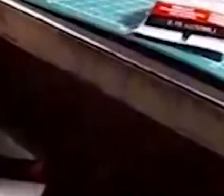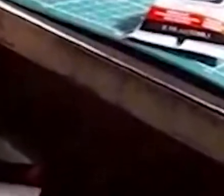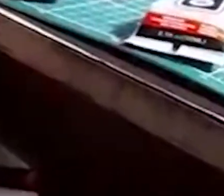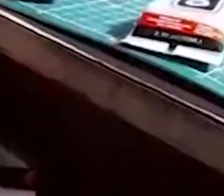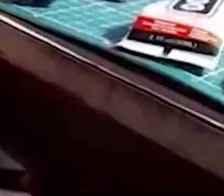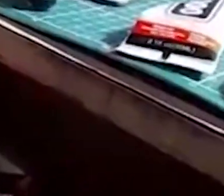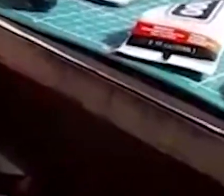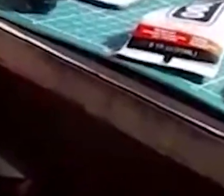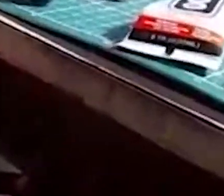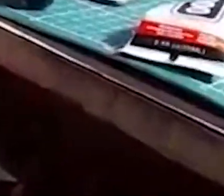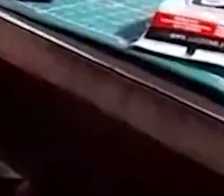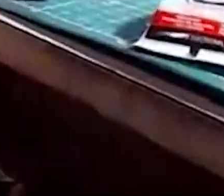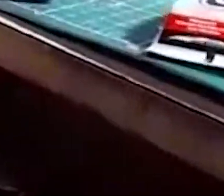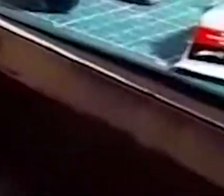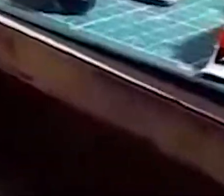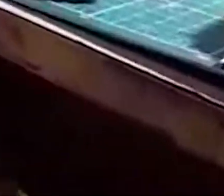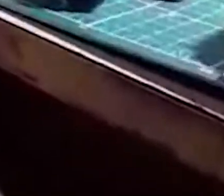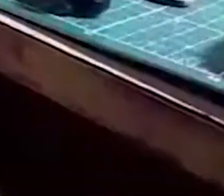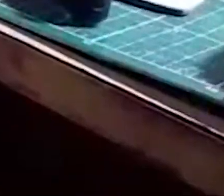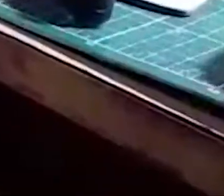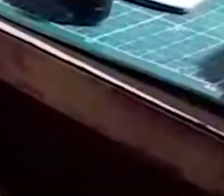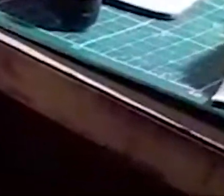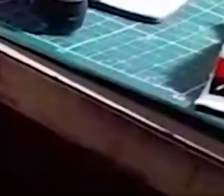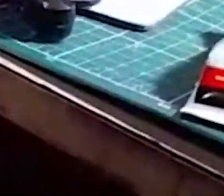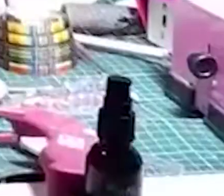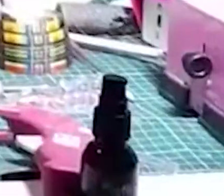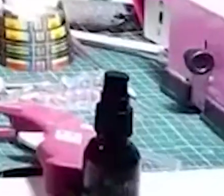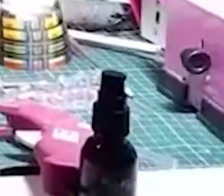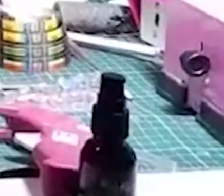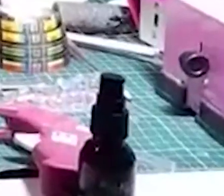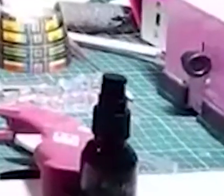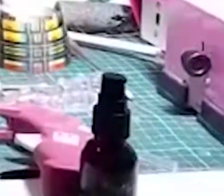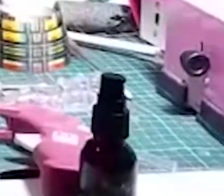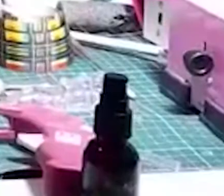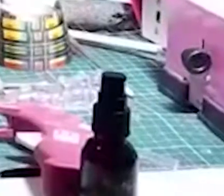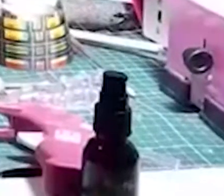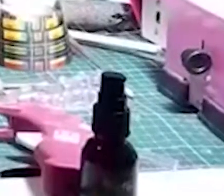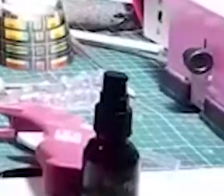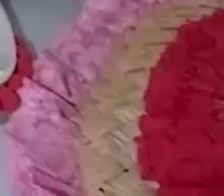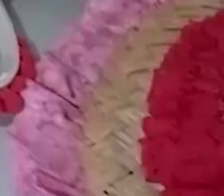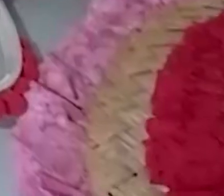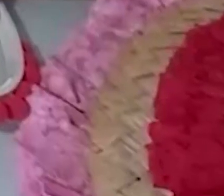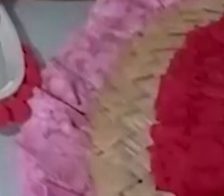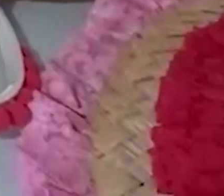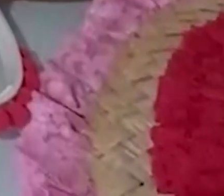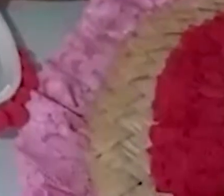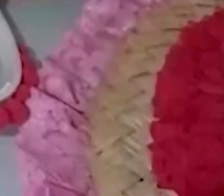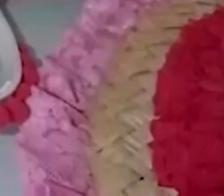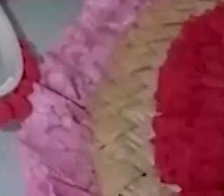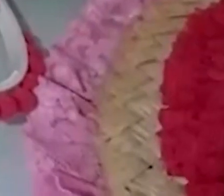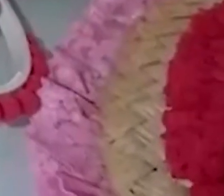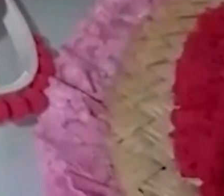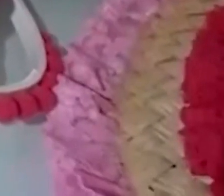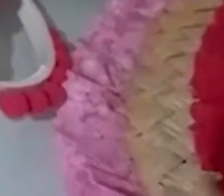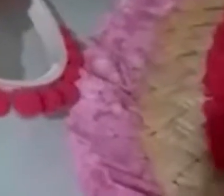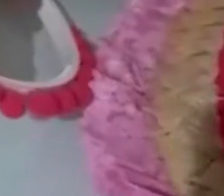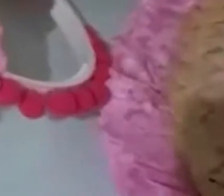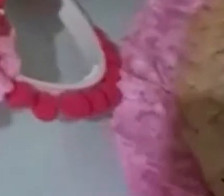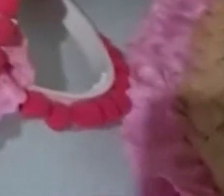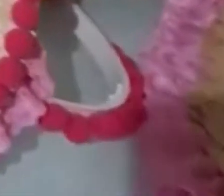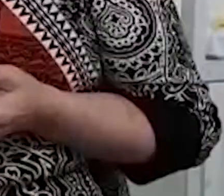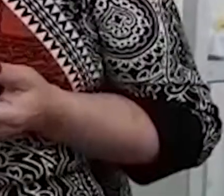para Herbênia a oportunidade de complementar a renda da casa. E a paixão pelo São João deu um gostinho especial